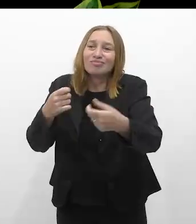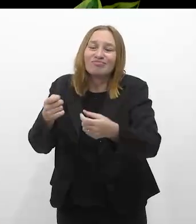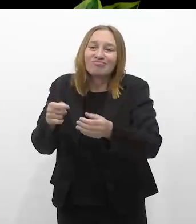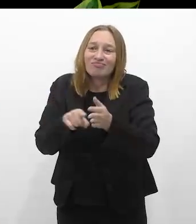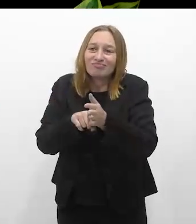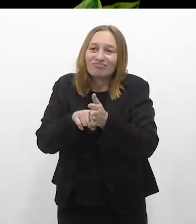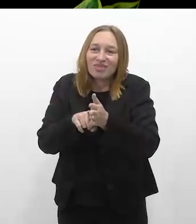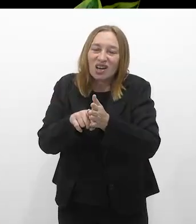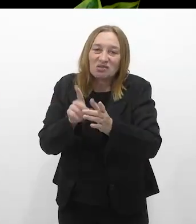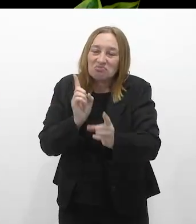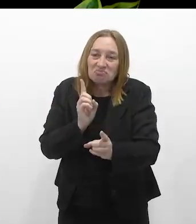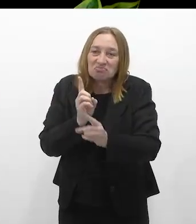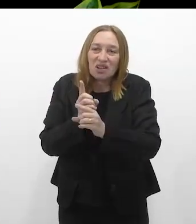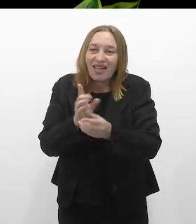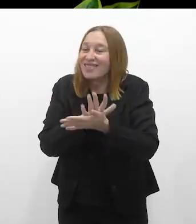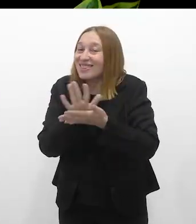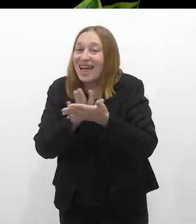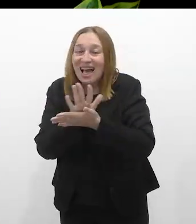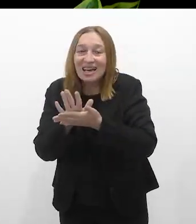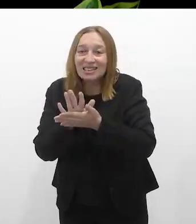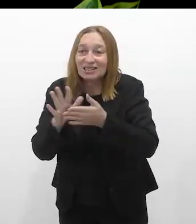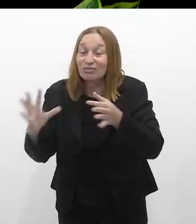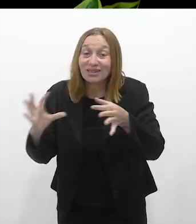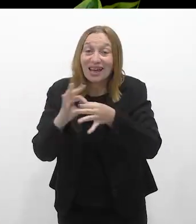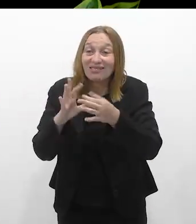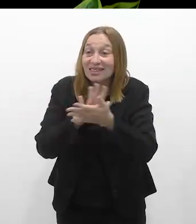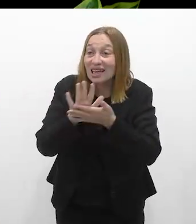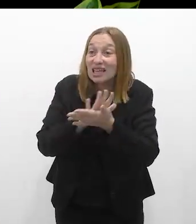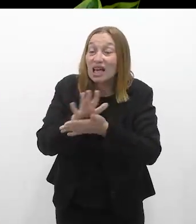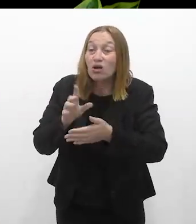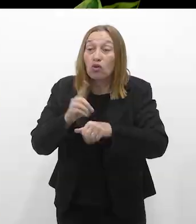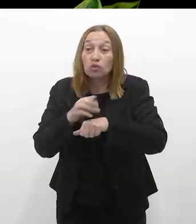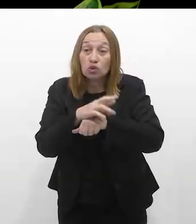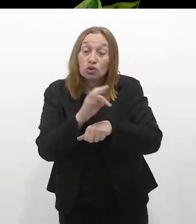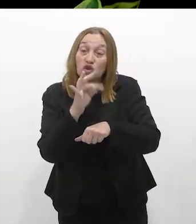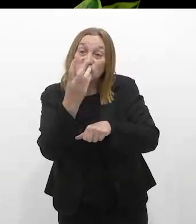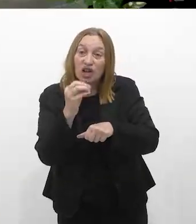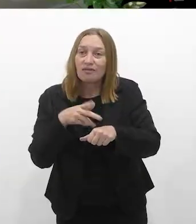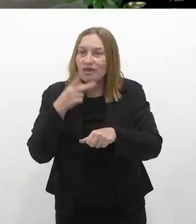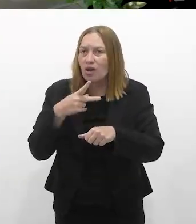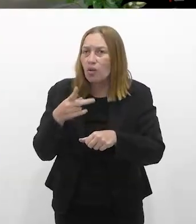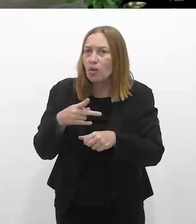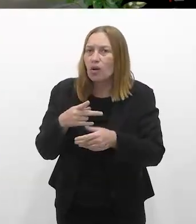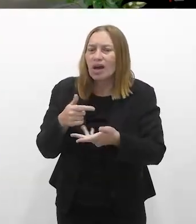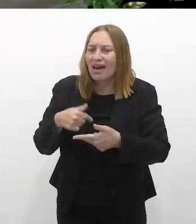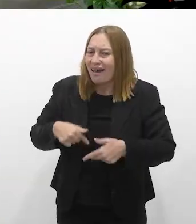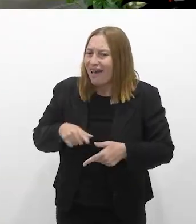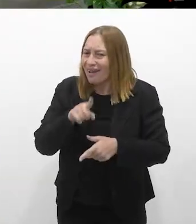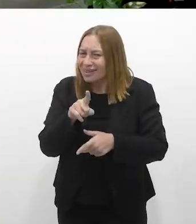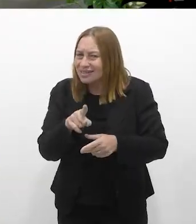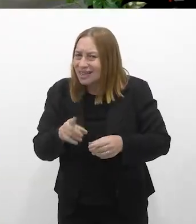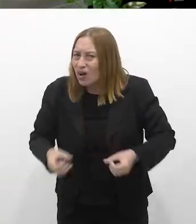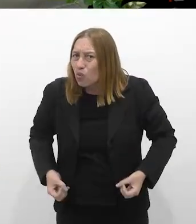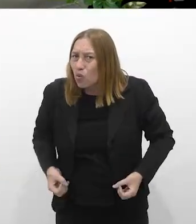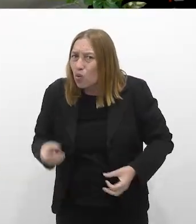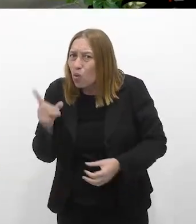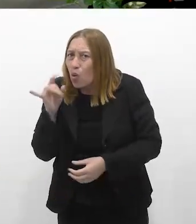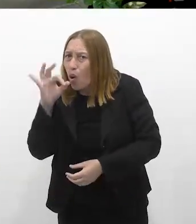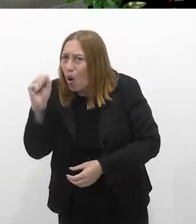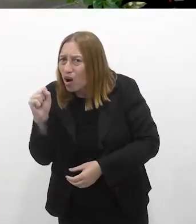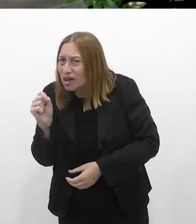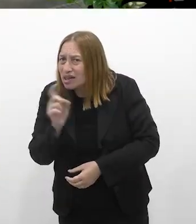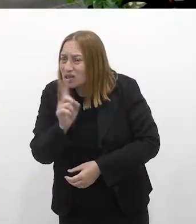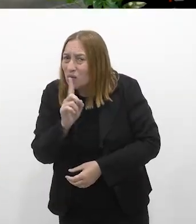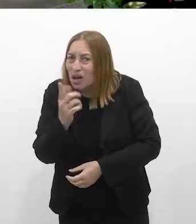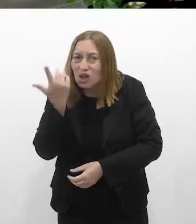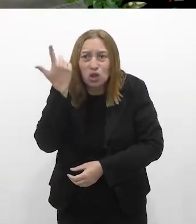me davam nenhum diagnóstico. Não ligavam esses pontos, porque foi como o doutor Tiago falou. Poxa, ela está com cólica, né? Uma